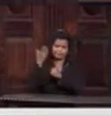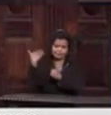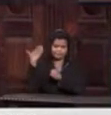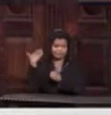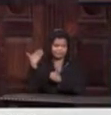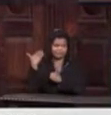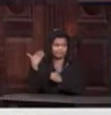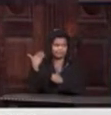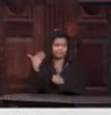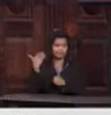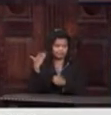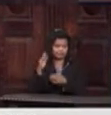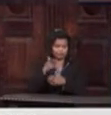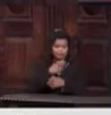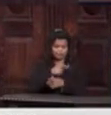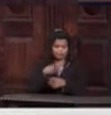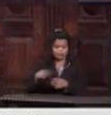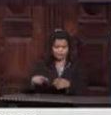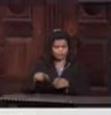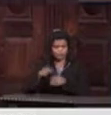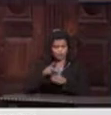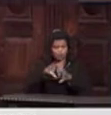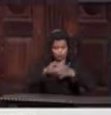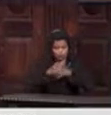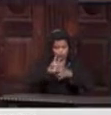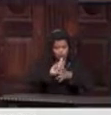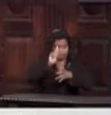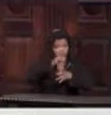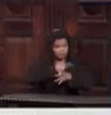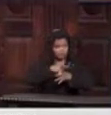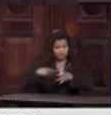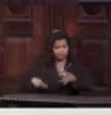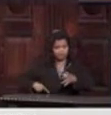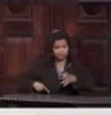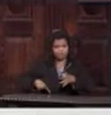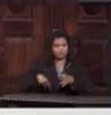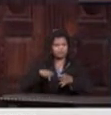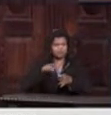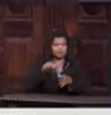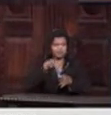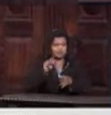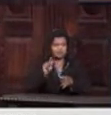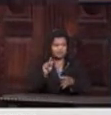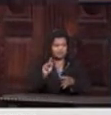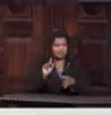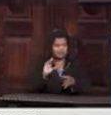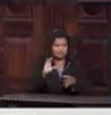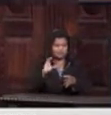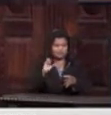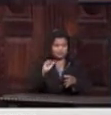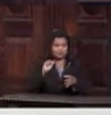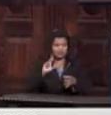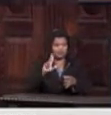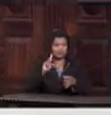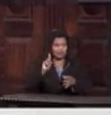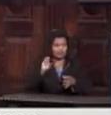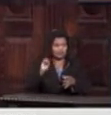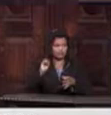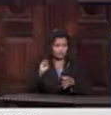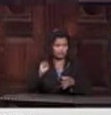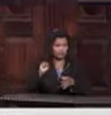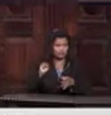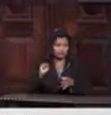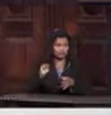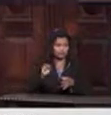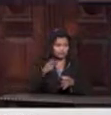arrumou um discurso de que as estatais, na verdade, não era o fim da ação do